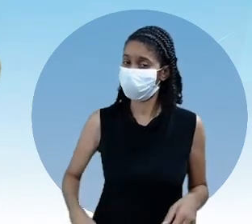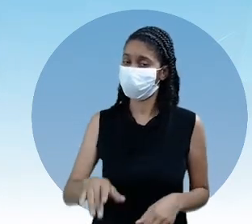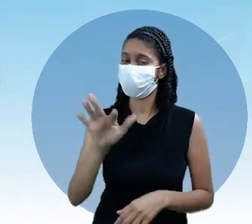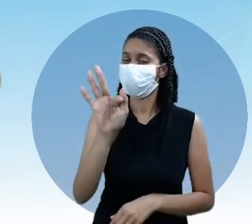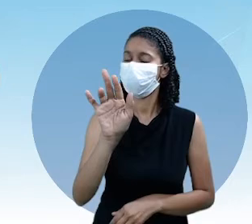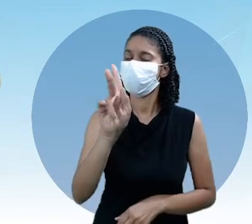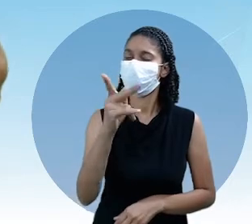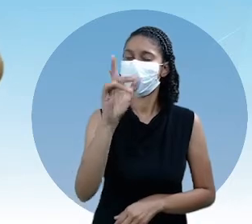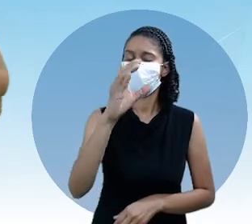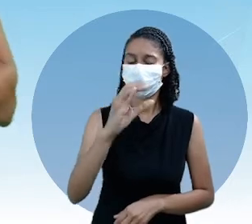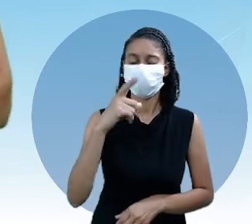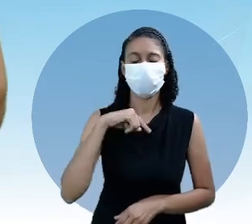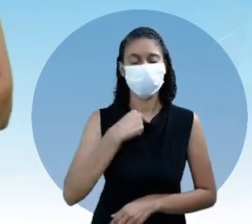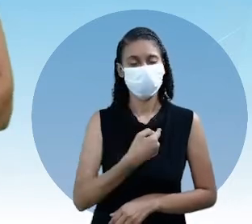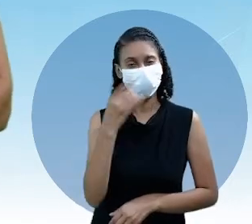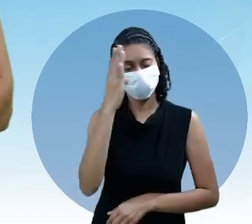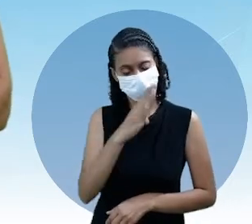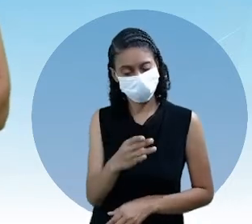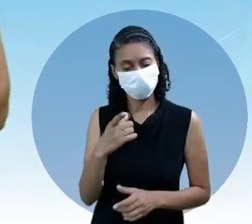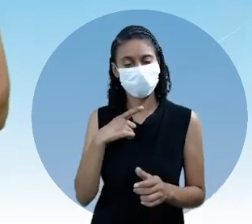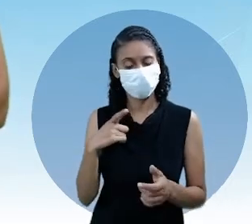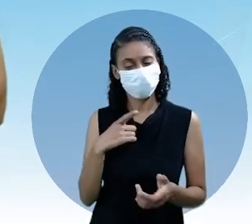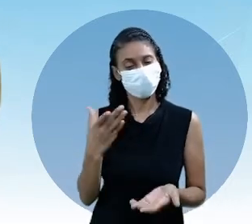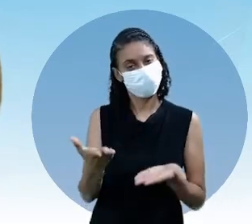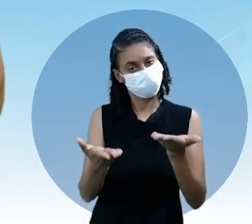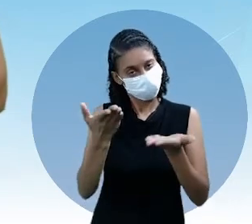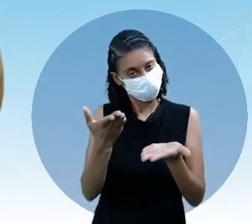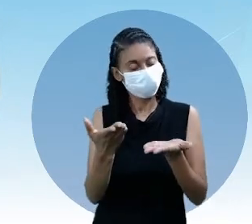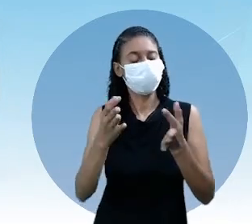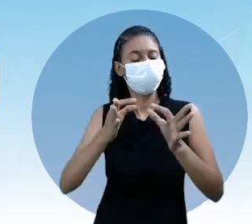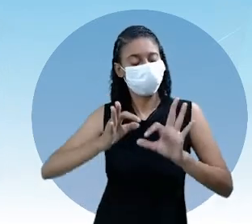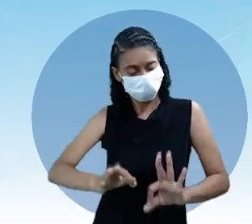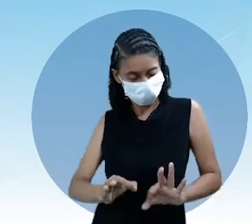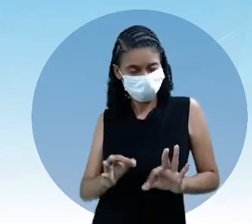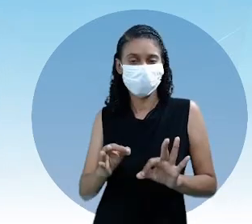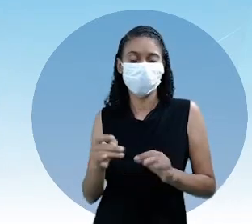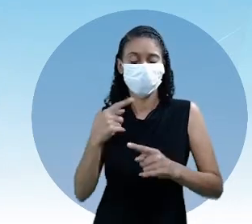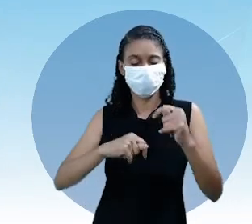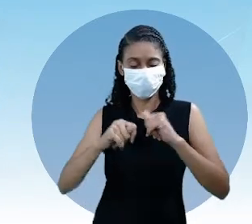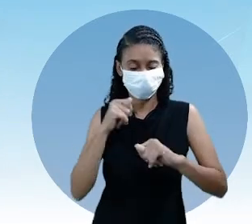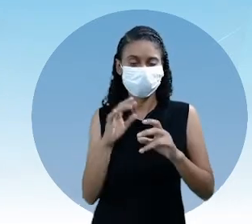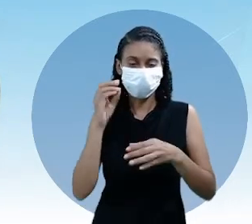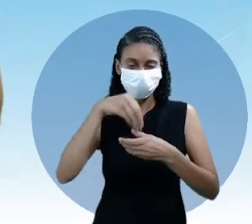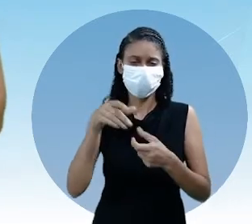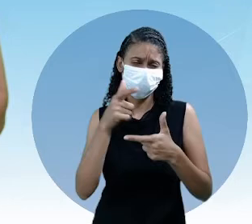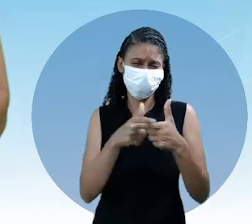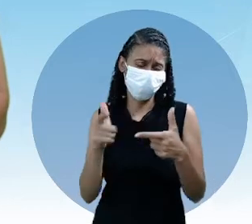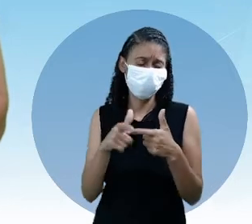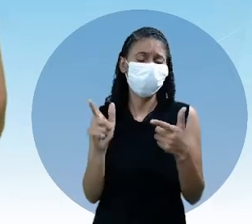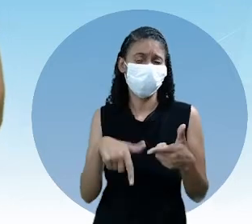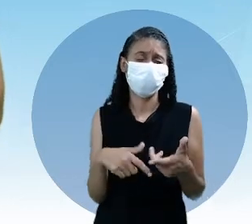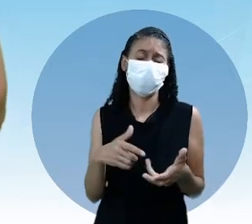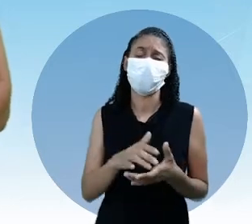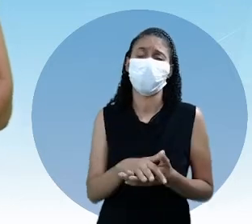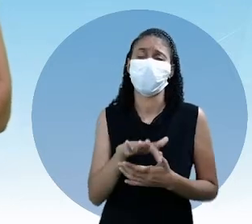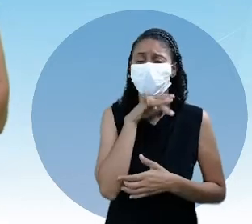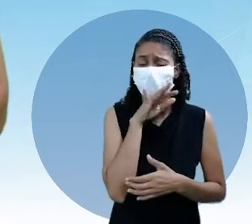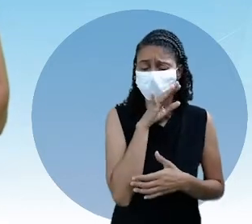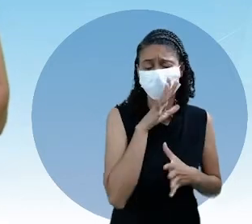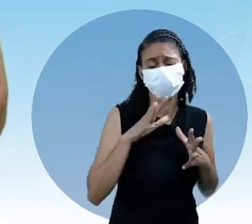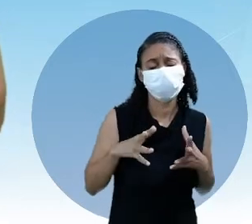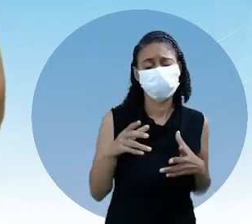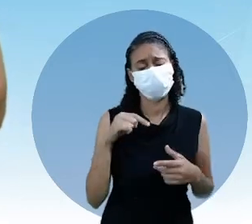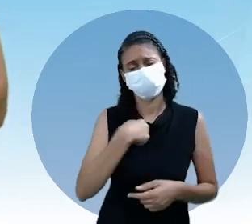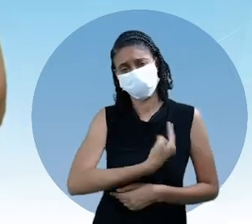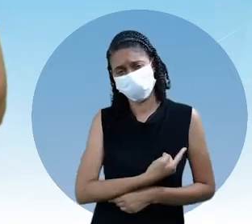da inflação e da economia, certo? Dentro desse problema que era o gargalo, não é, da